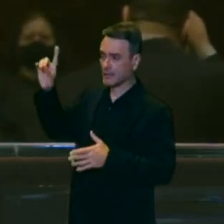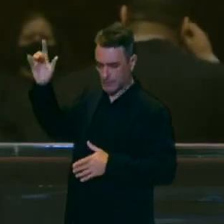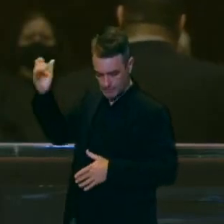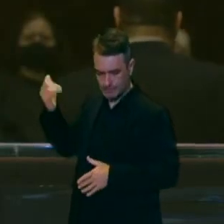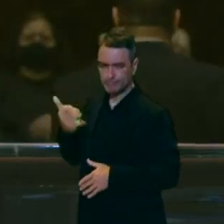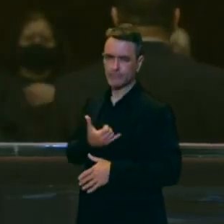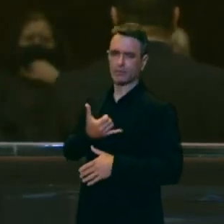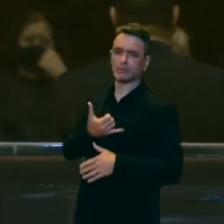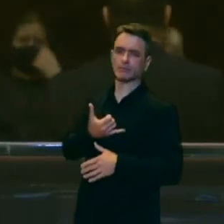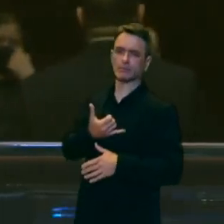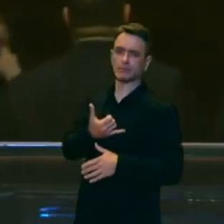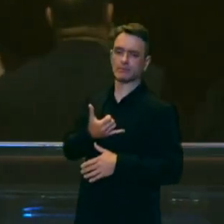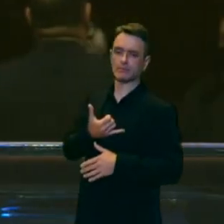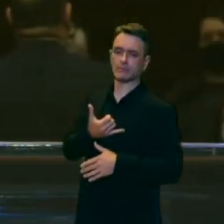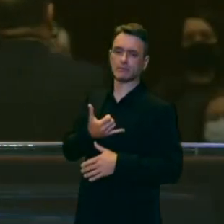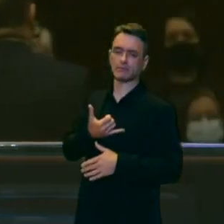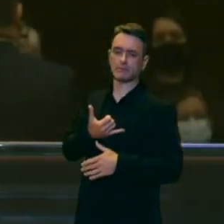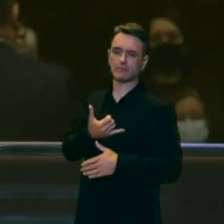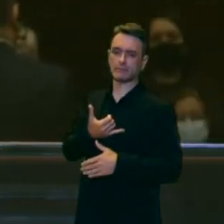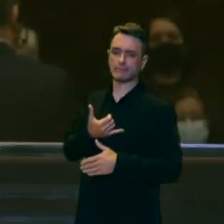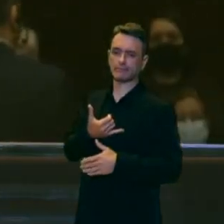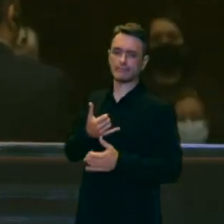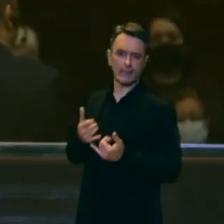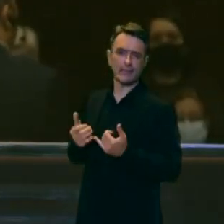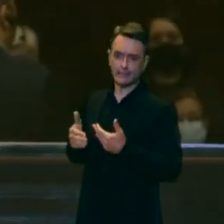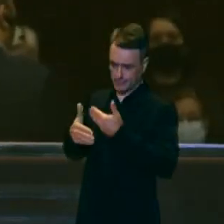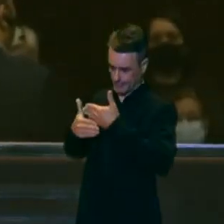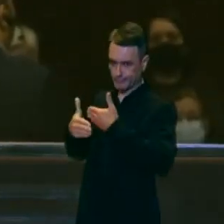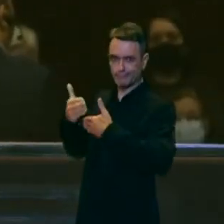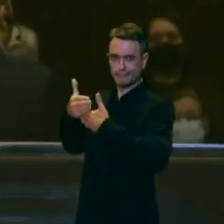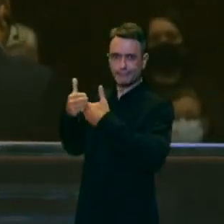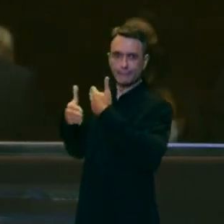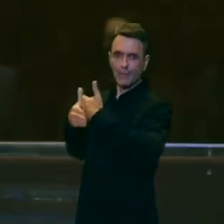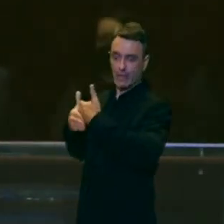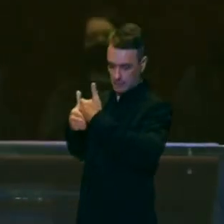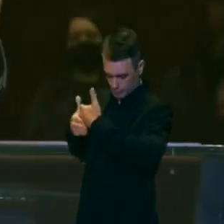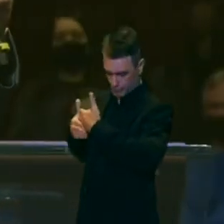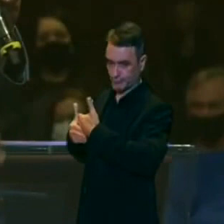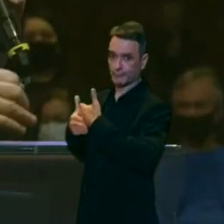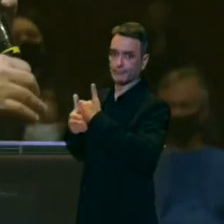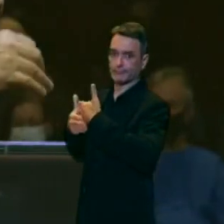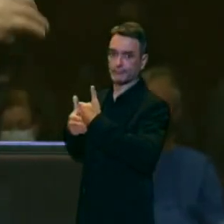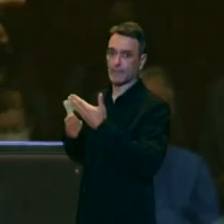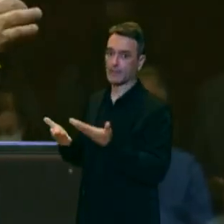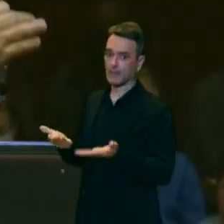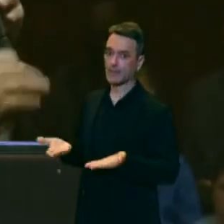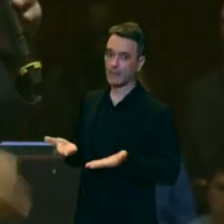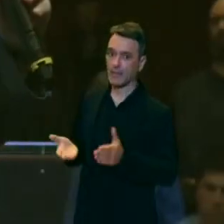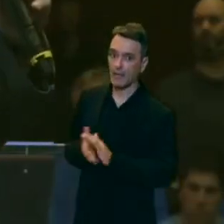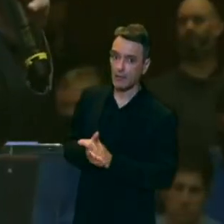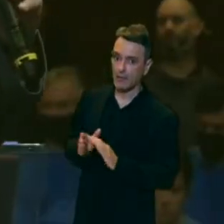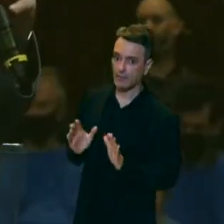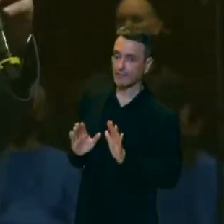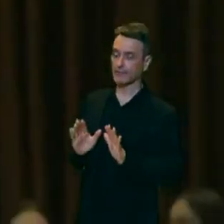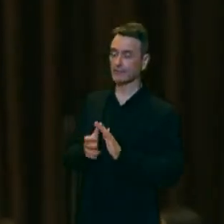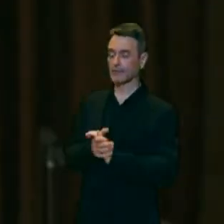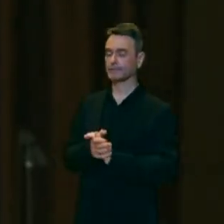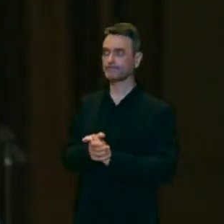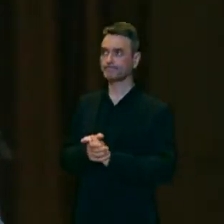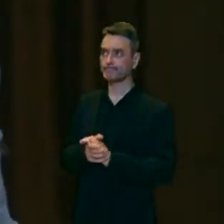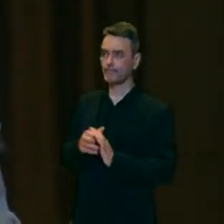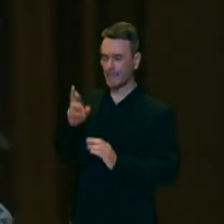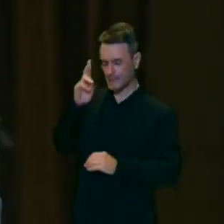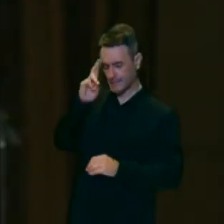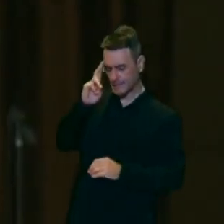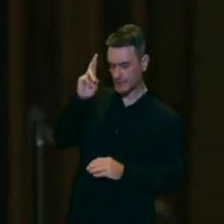vida, porque isso era uma muralha dentro de você. E agora você vai fazer uma coisa muito difícil. Você vai dizer: